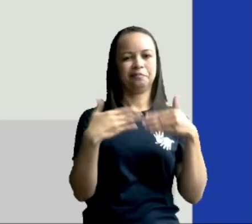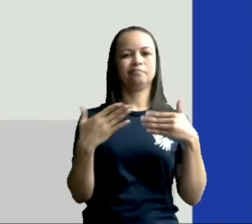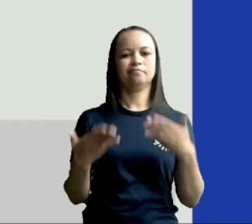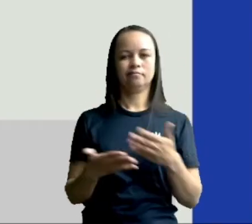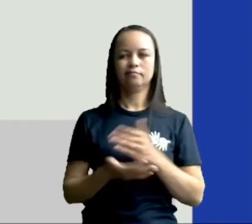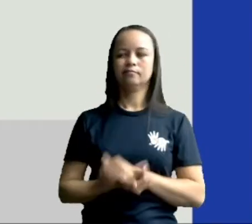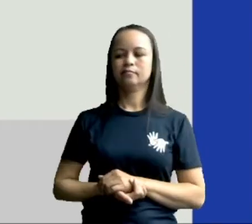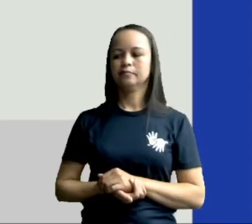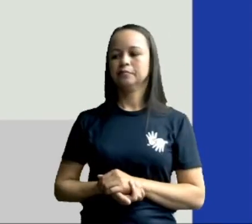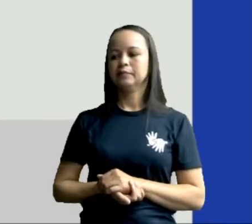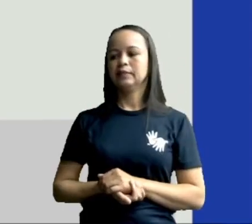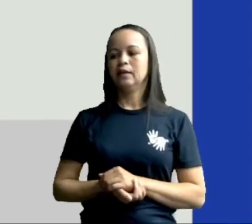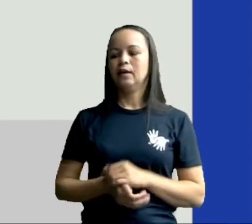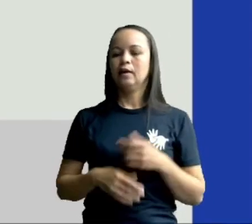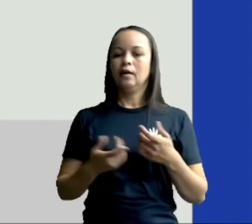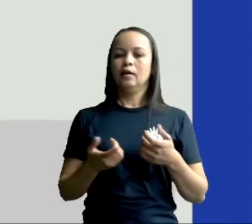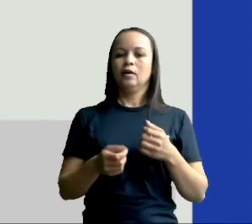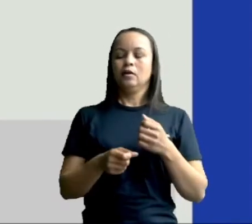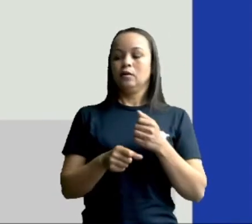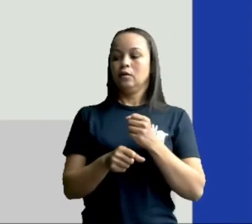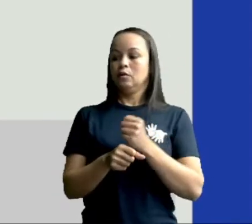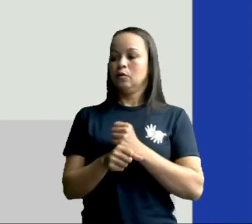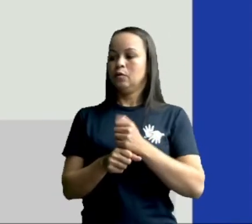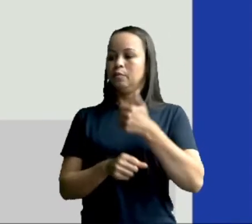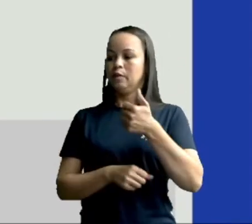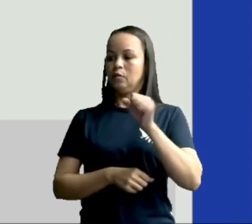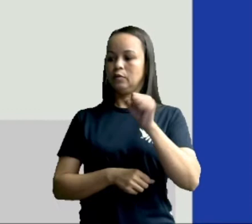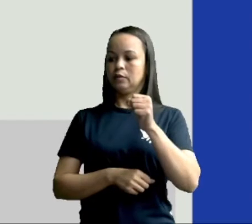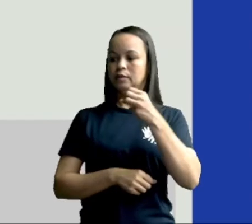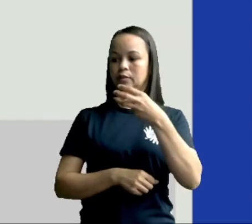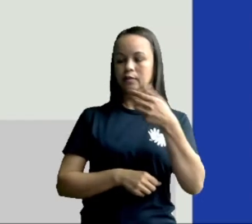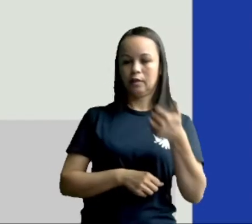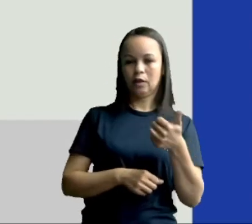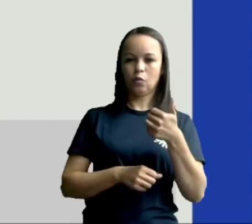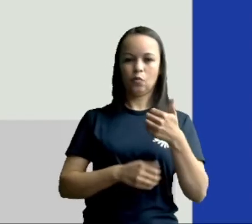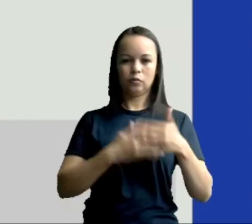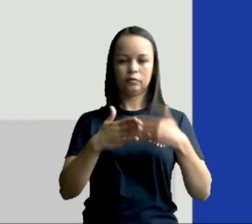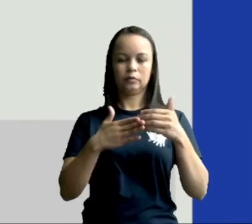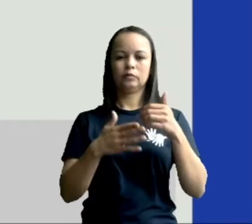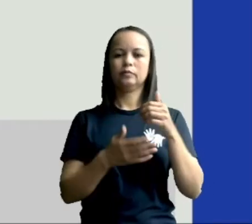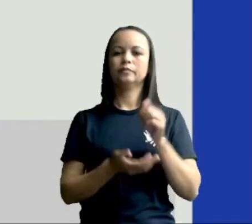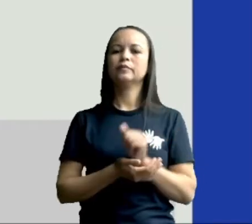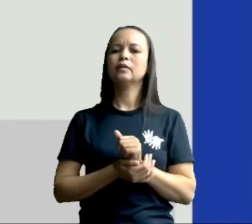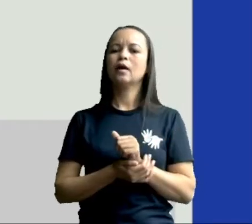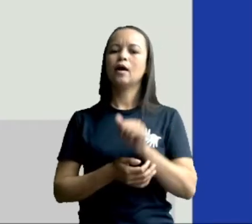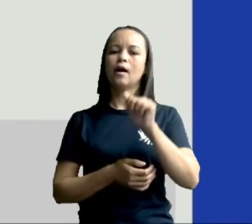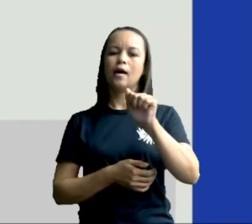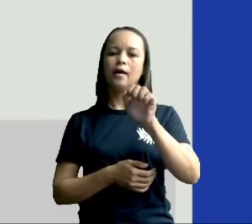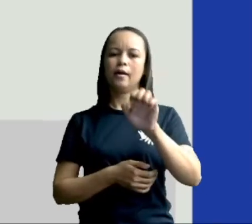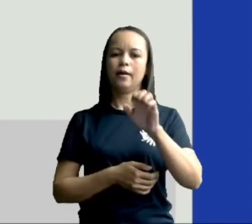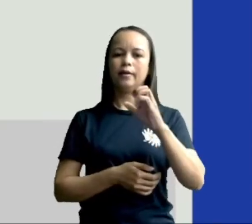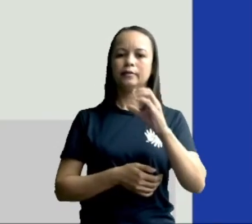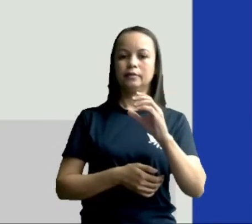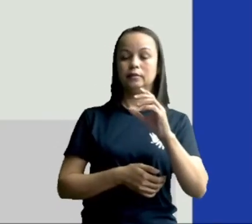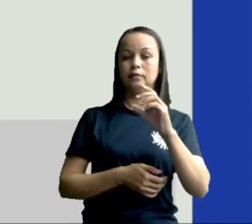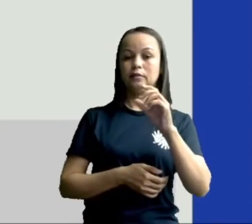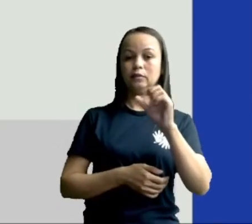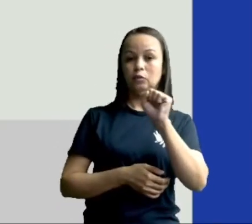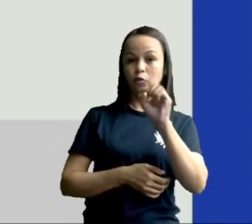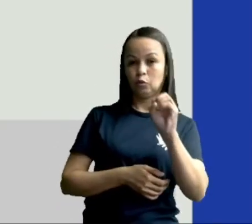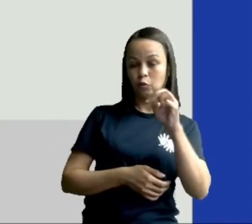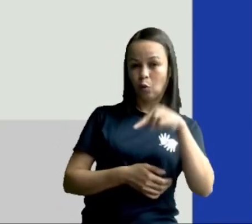Olha aí, em 1931, de olho no crescente mercado doméstico, a Ericsson apresentou o seu telefone